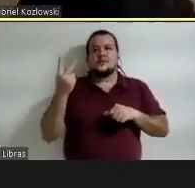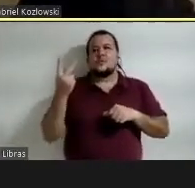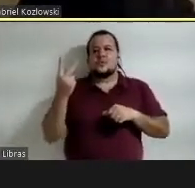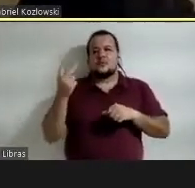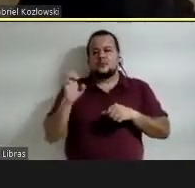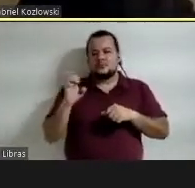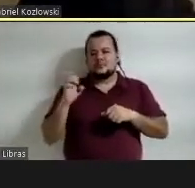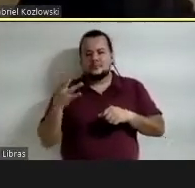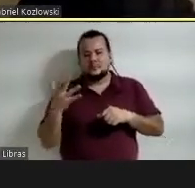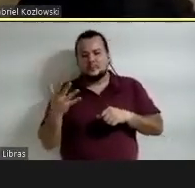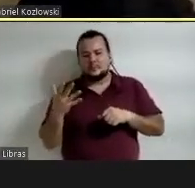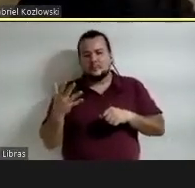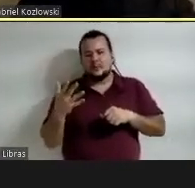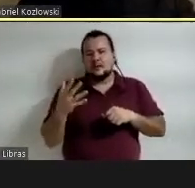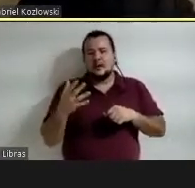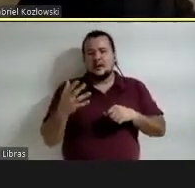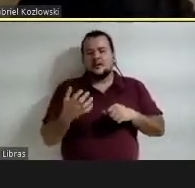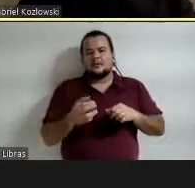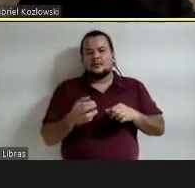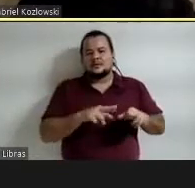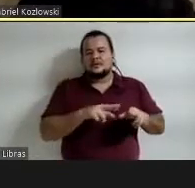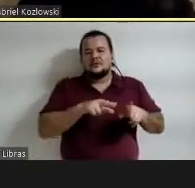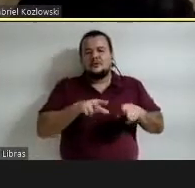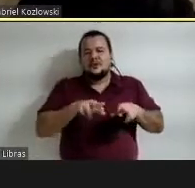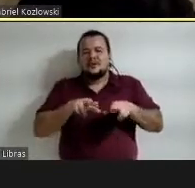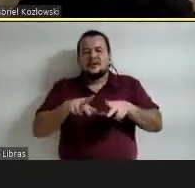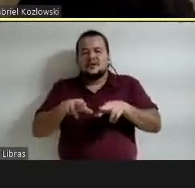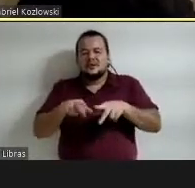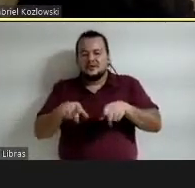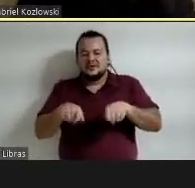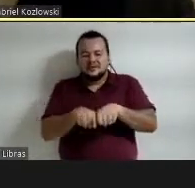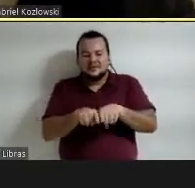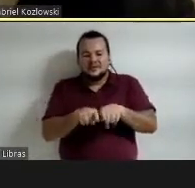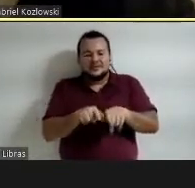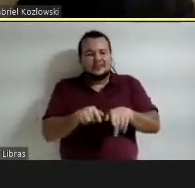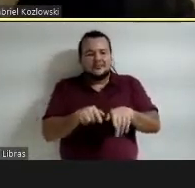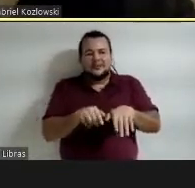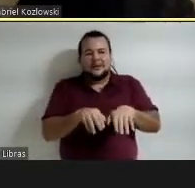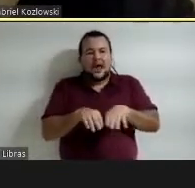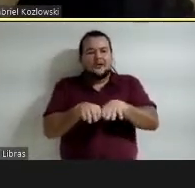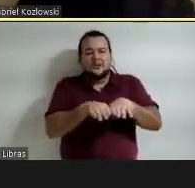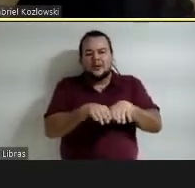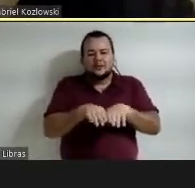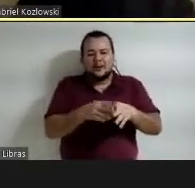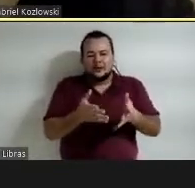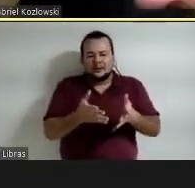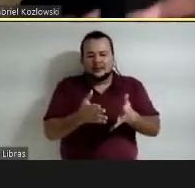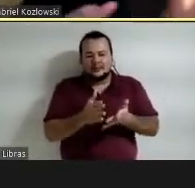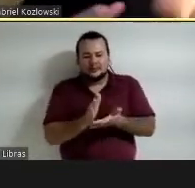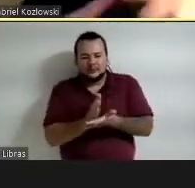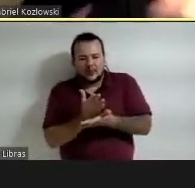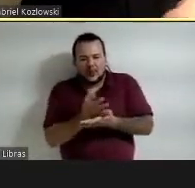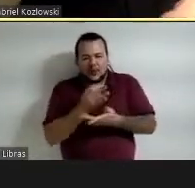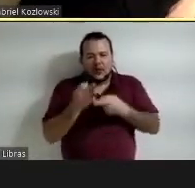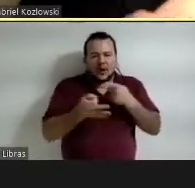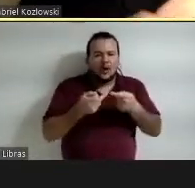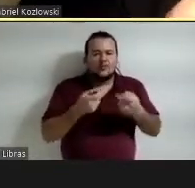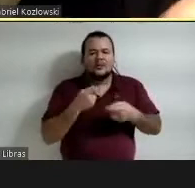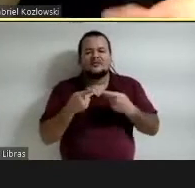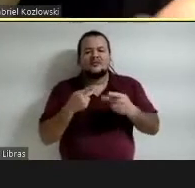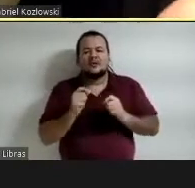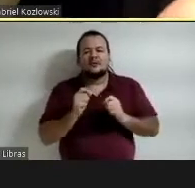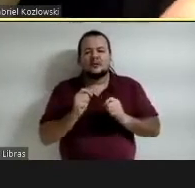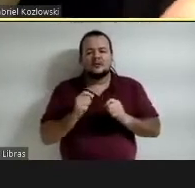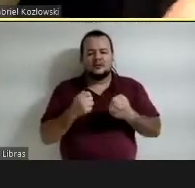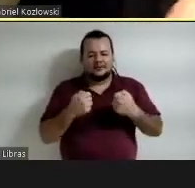a heterogeneidade, a diferença e a singularidade. Latour argumenta que precisamos nos afastar da ideia do global,